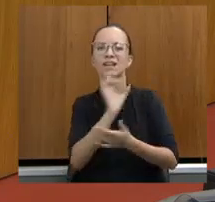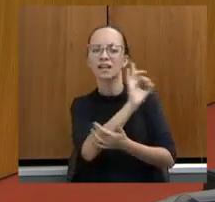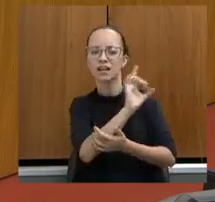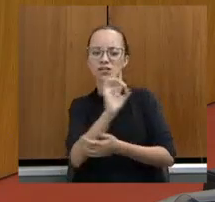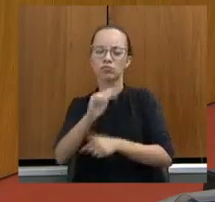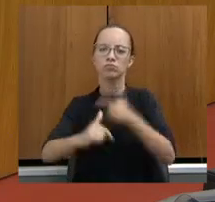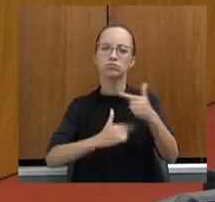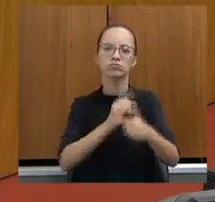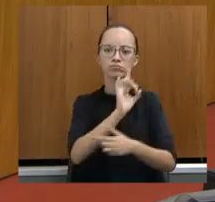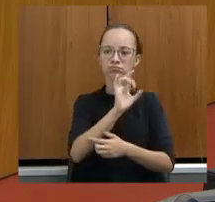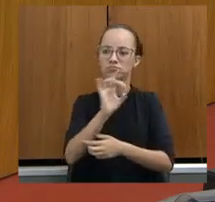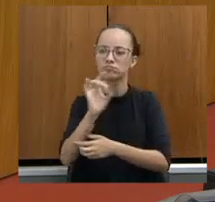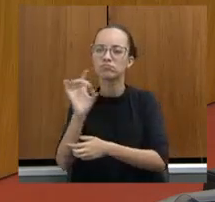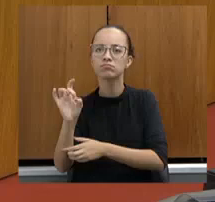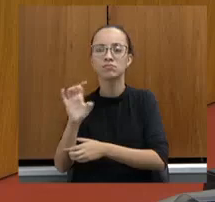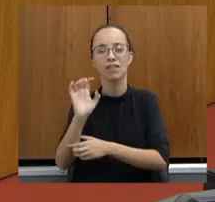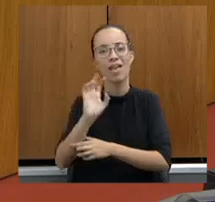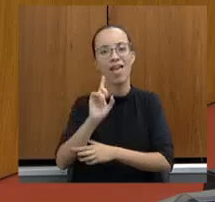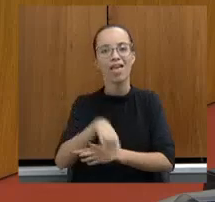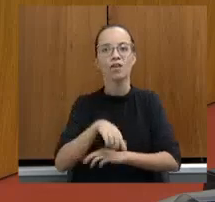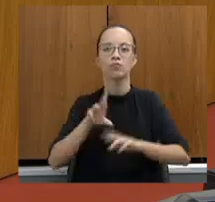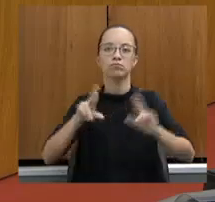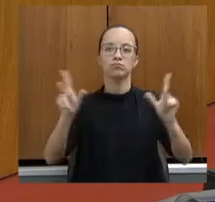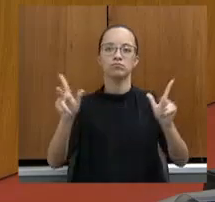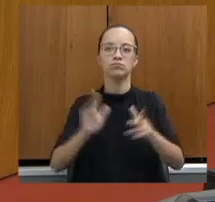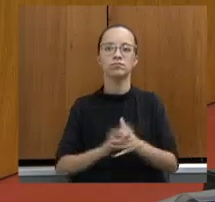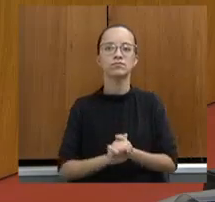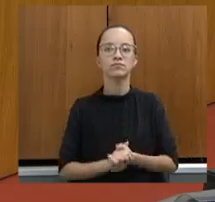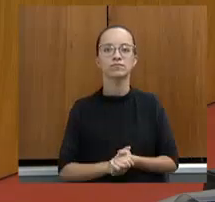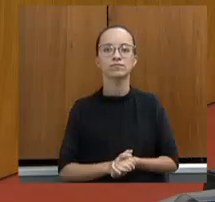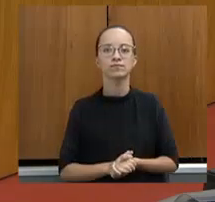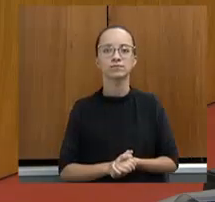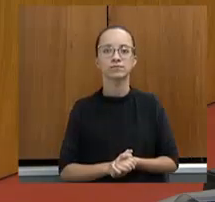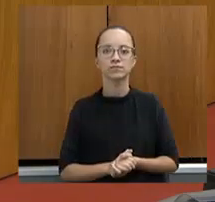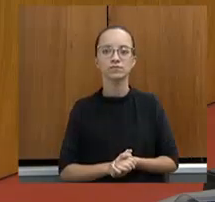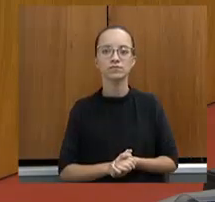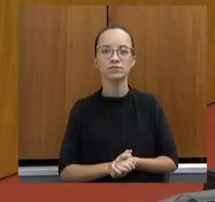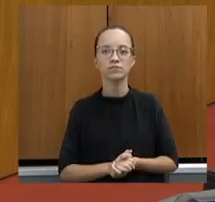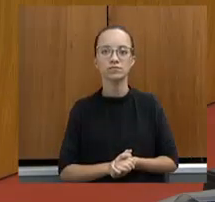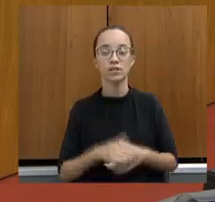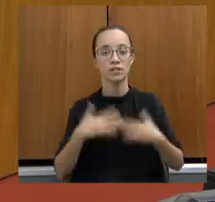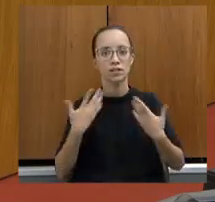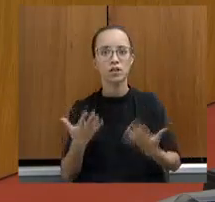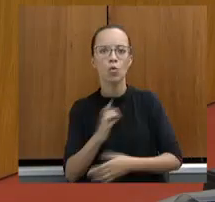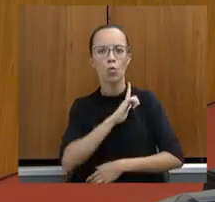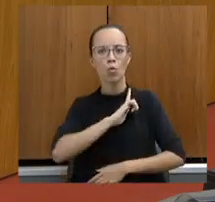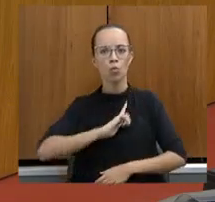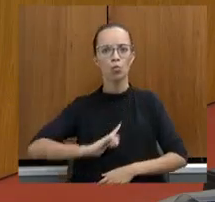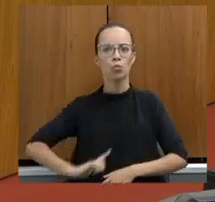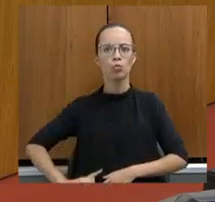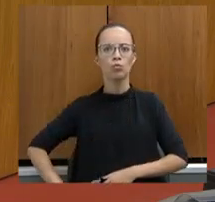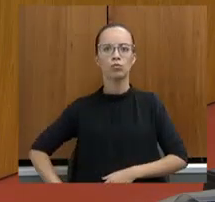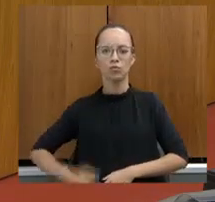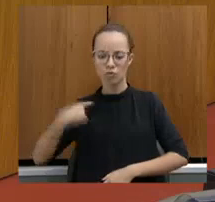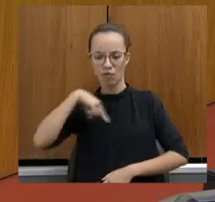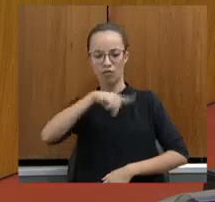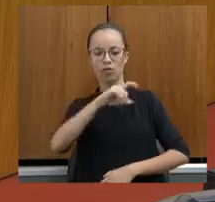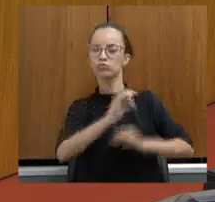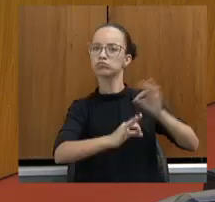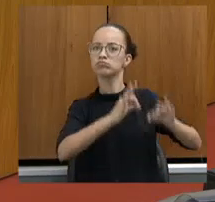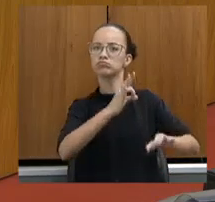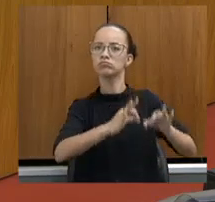trabalho em campo são diferentes então o governo imediatamente foi o judiciário